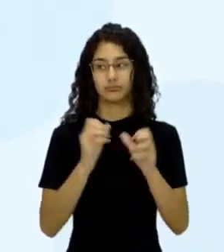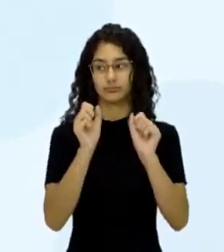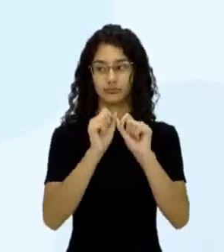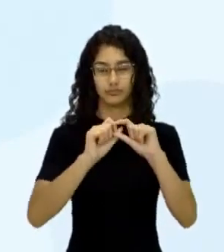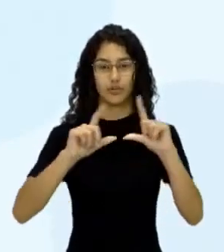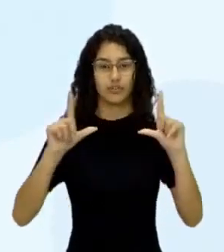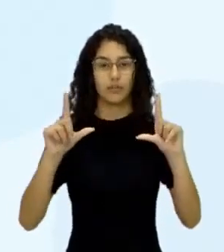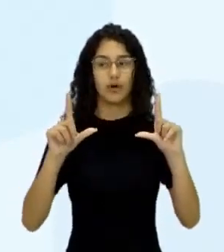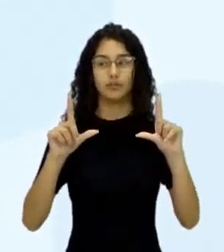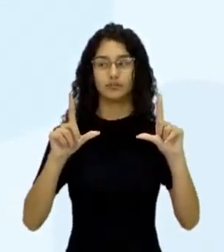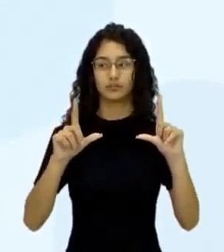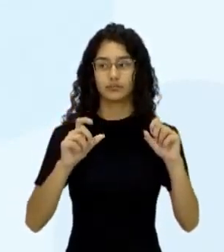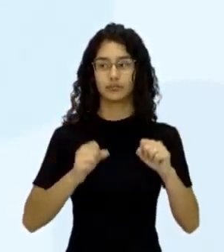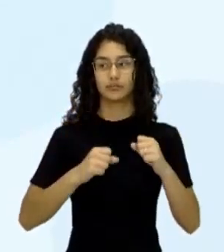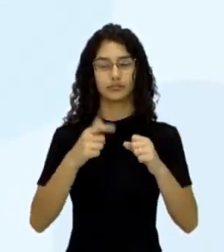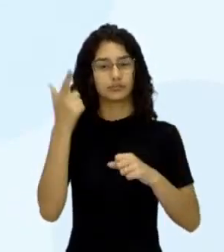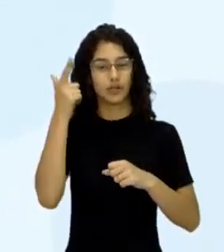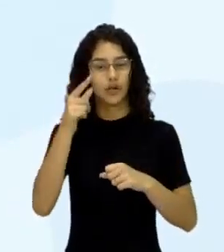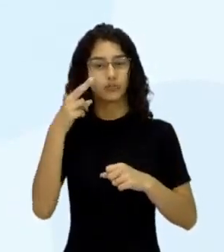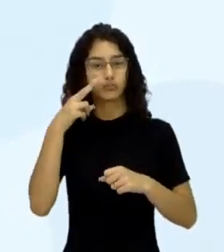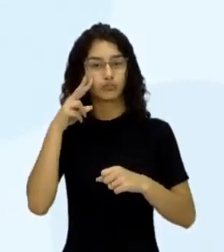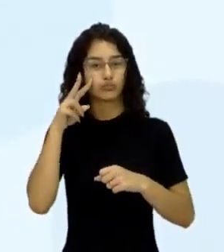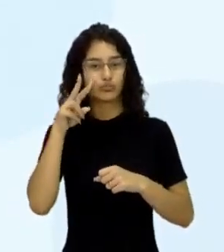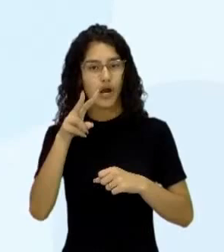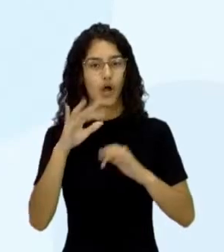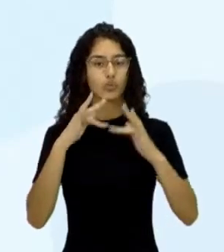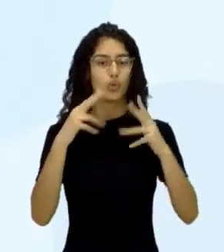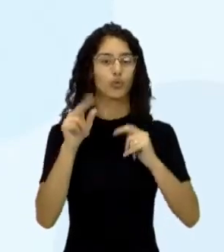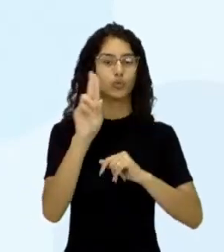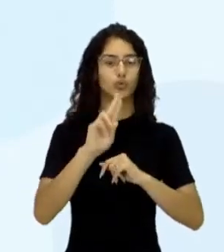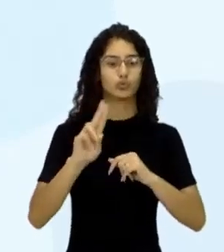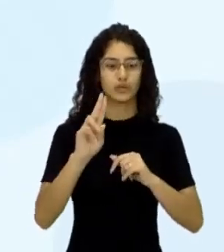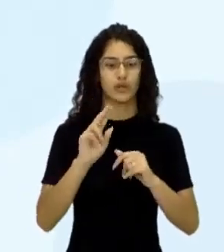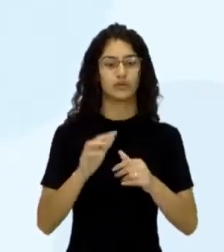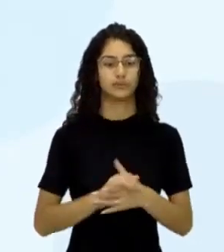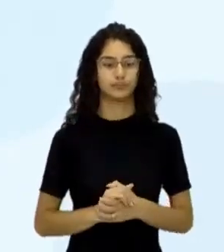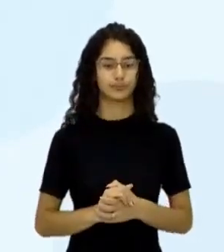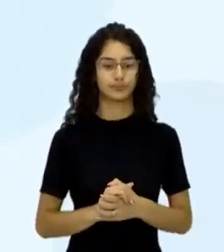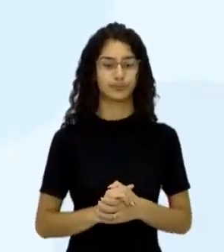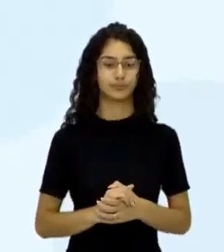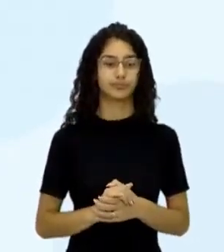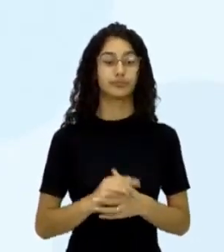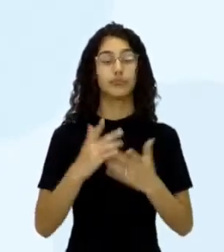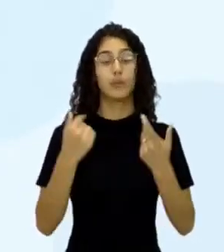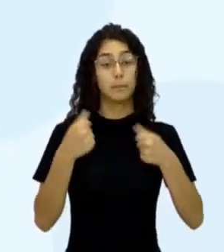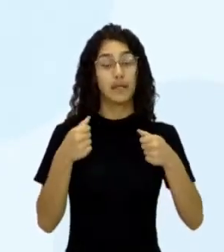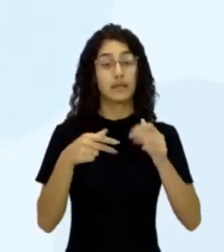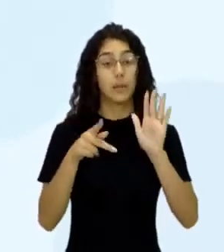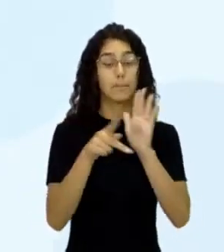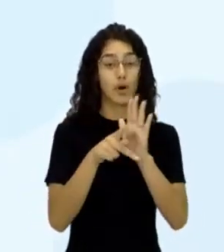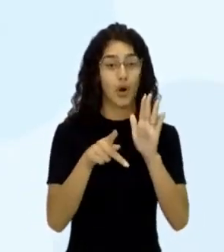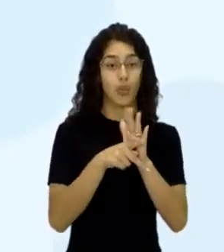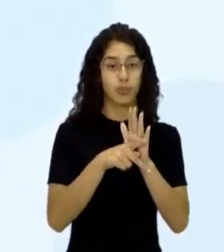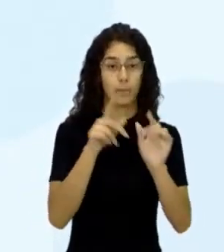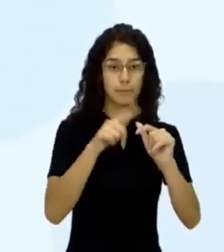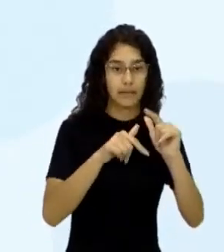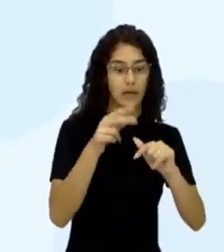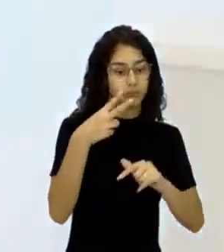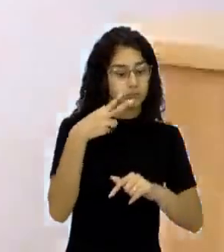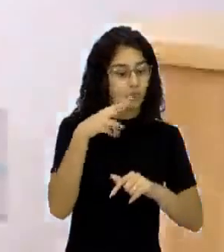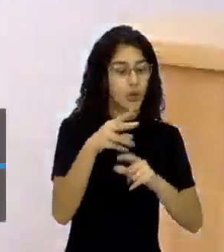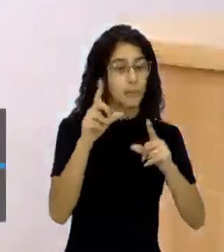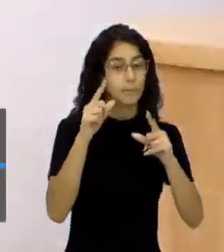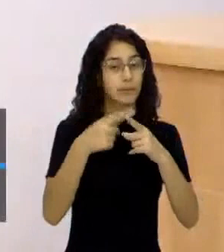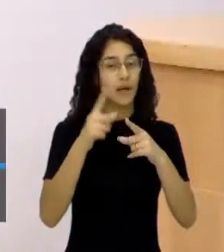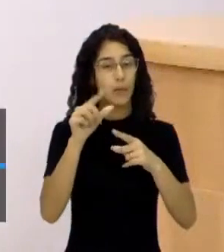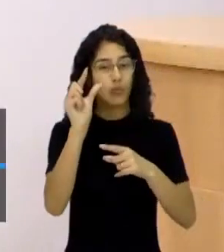do coronavírus que você não consegue enxergar, né, usando o seu olho só. Precisa-se de equipamentos para enxergar isso, porque ele é